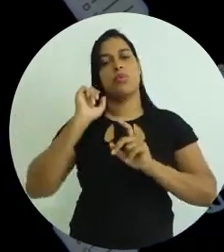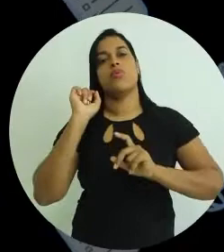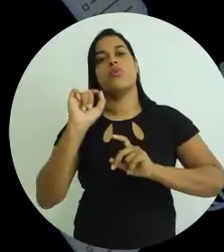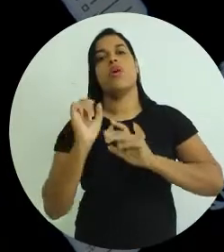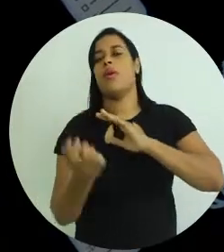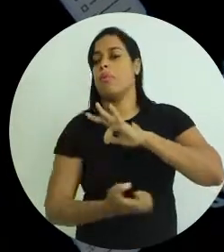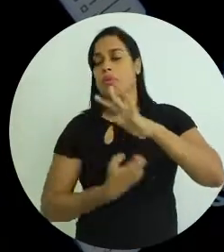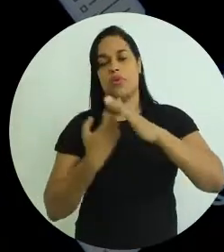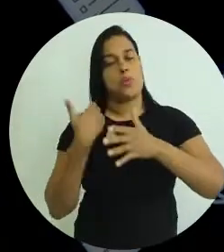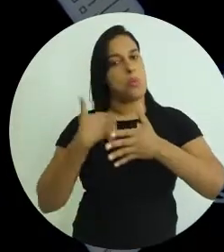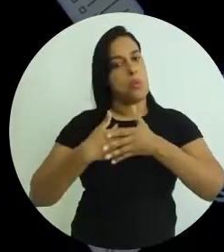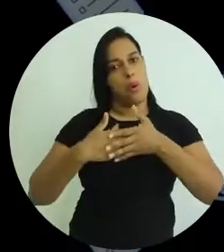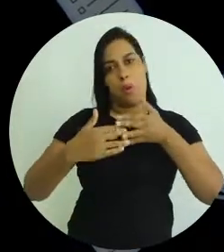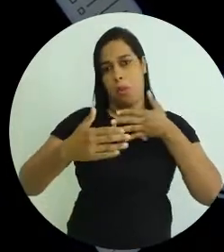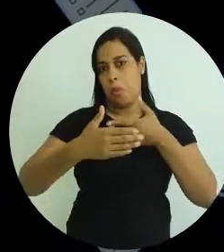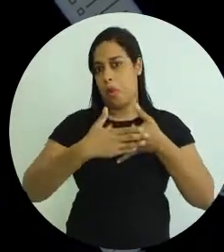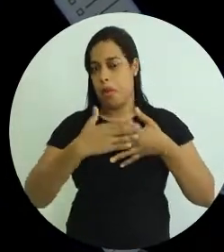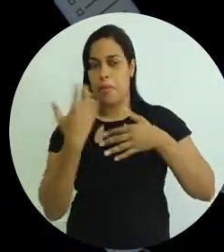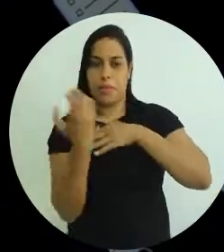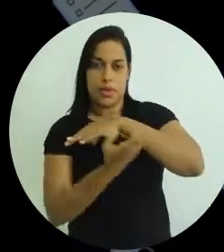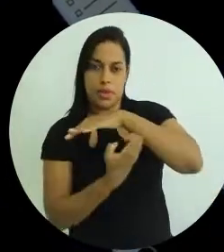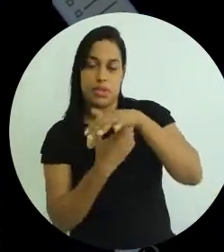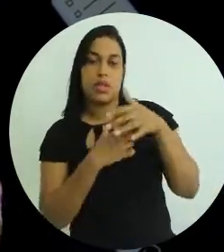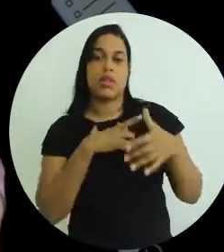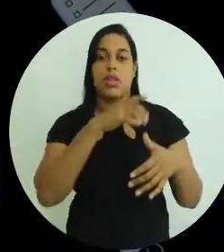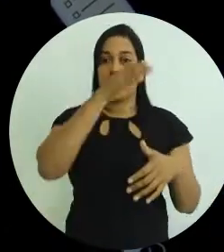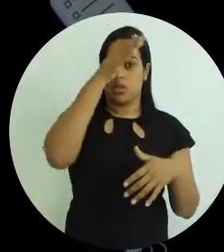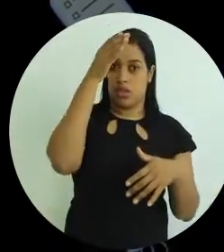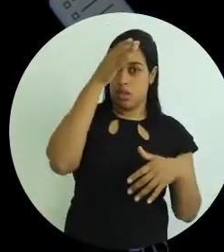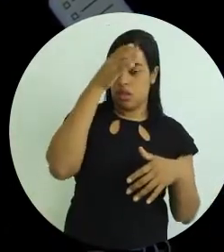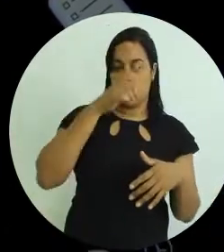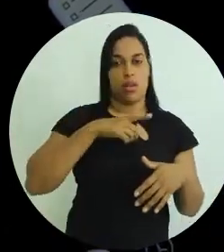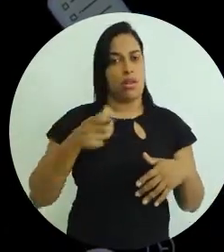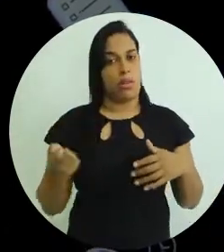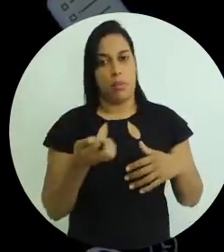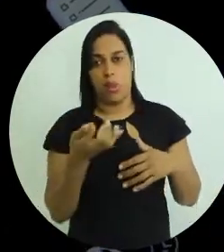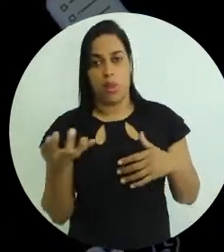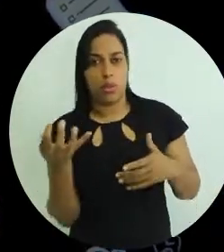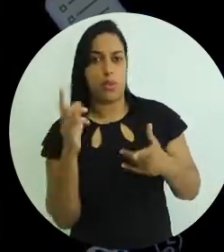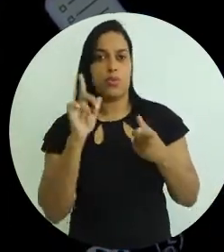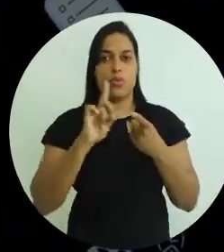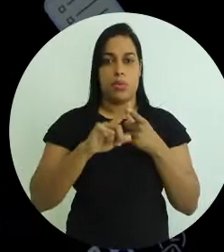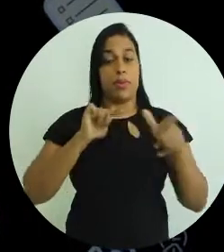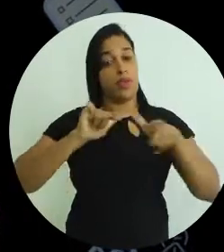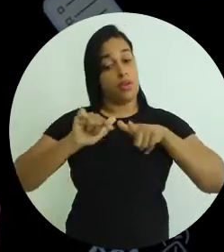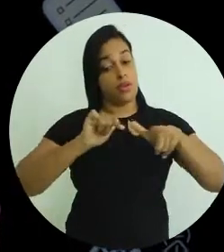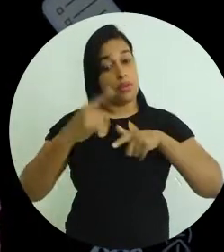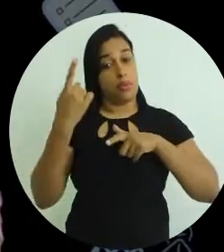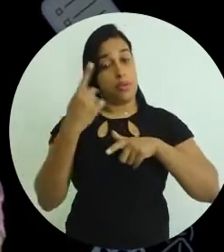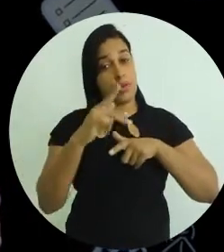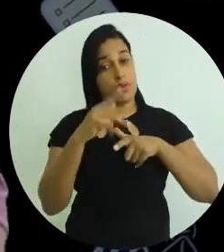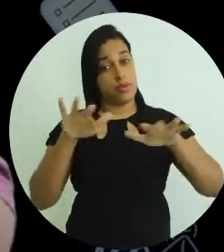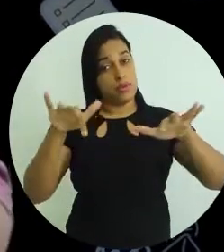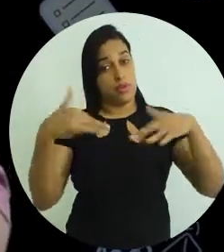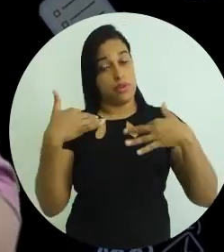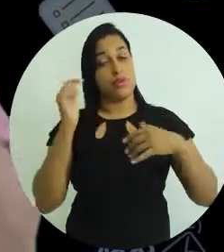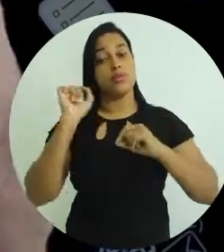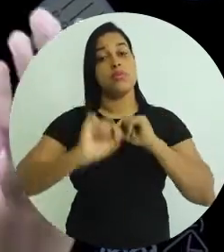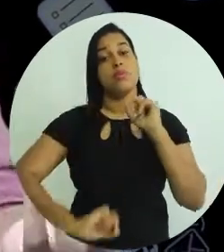empresa que tem um cliente, qualquer empresa que tem um produto à venda, qualquer empresa que trabalhe com essa questão